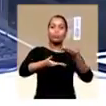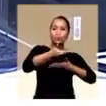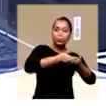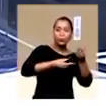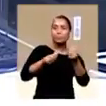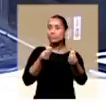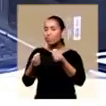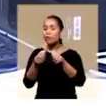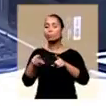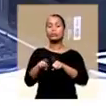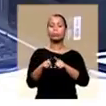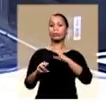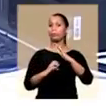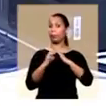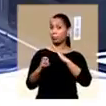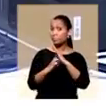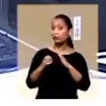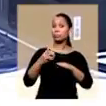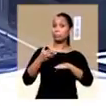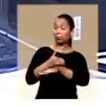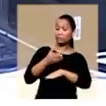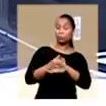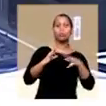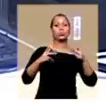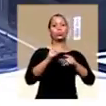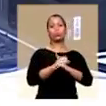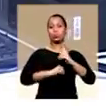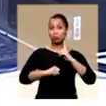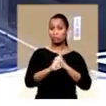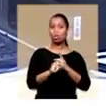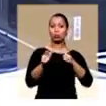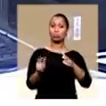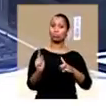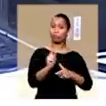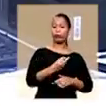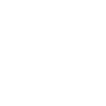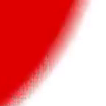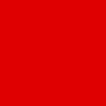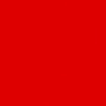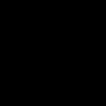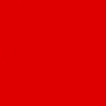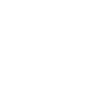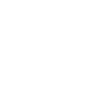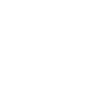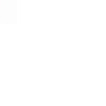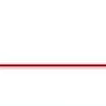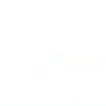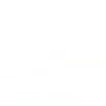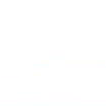parte empresarial, como para a empresa, para ela ter uma participação social no meio em que ela está inserida.